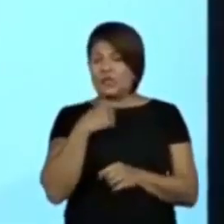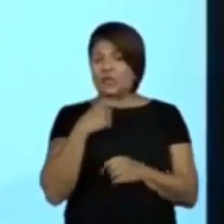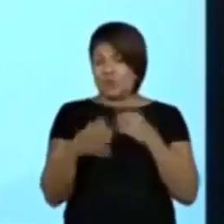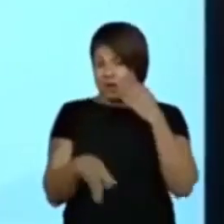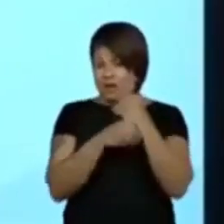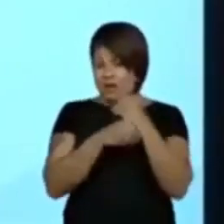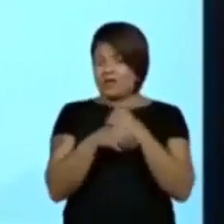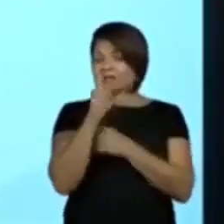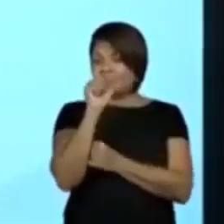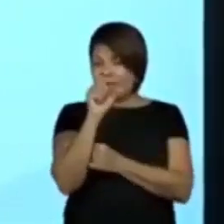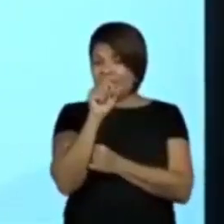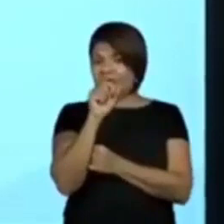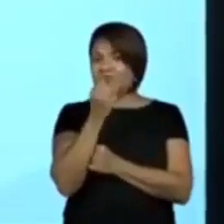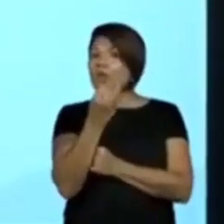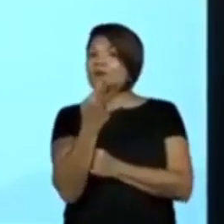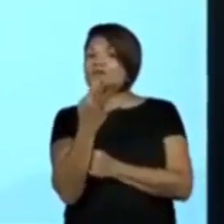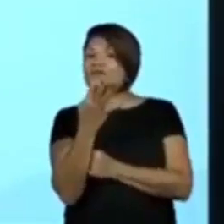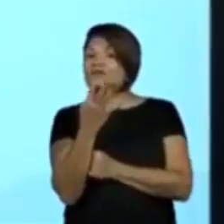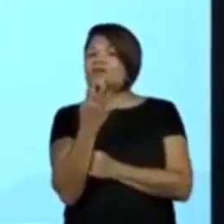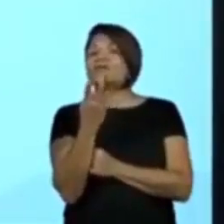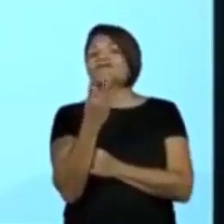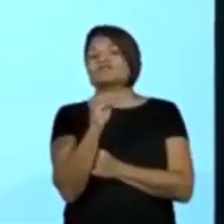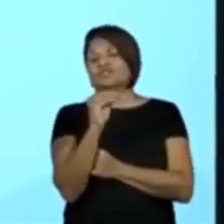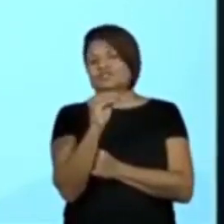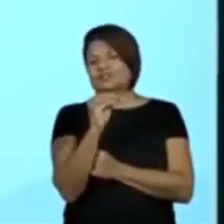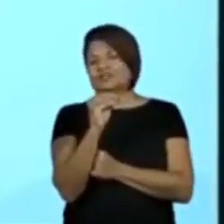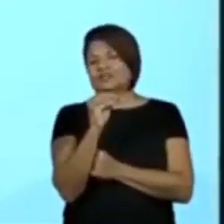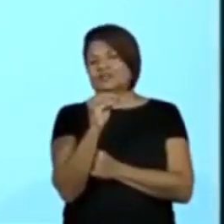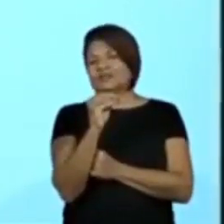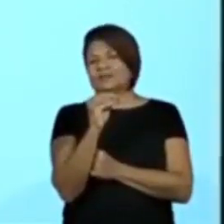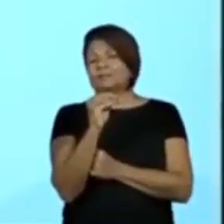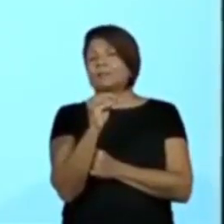10, quem eu tenho, pessoal? Eu chego no 20.